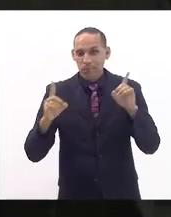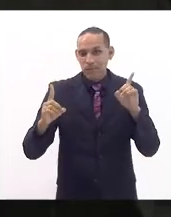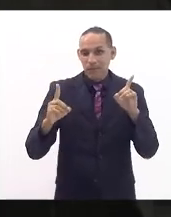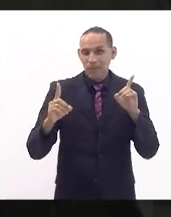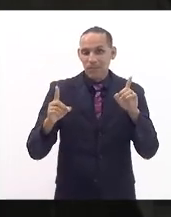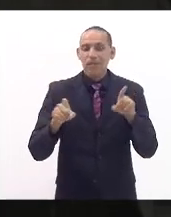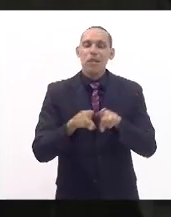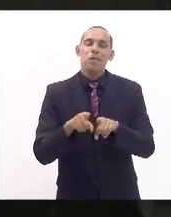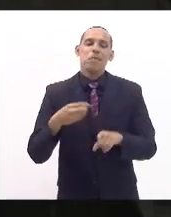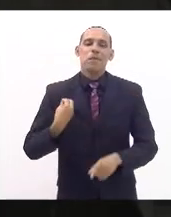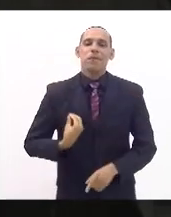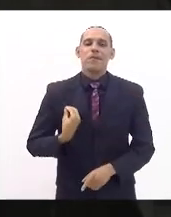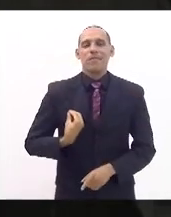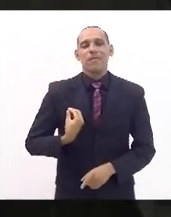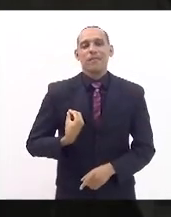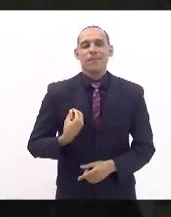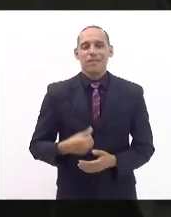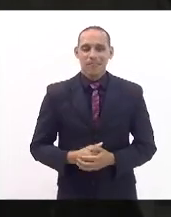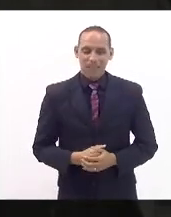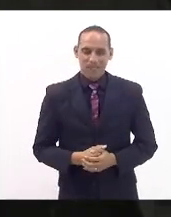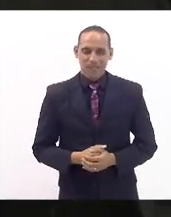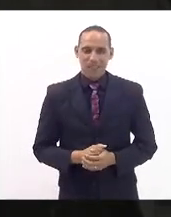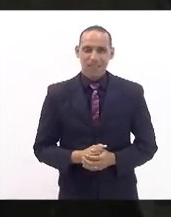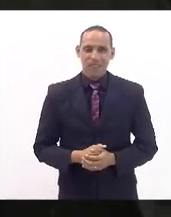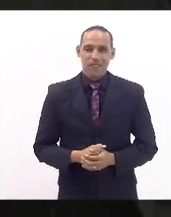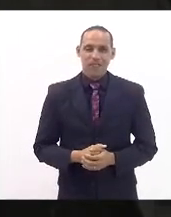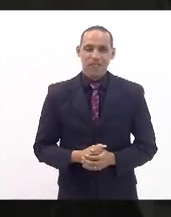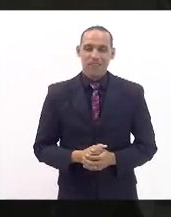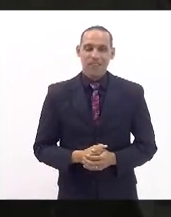e ou presencial.